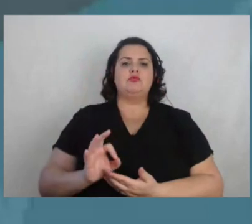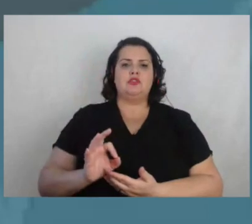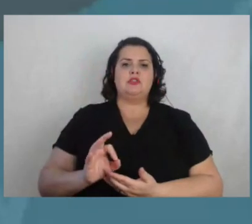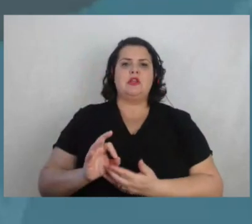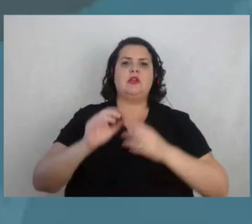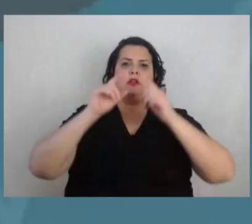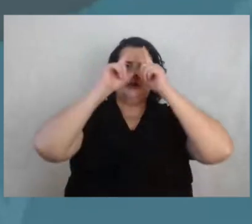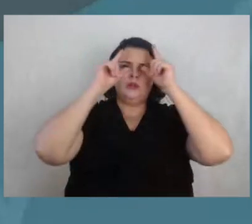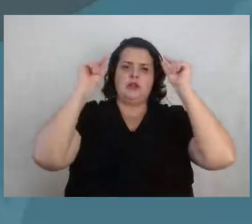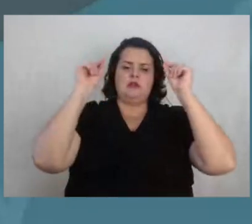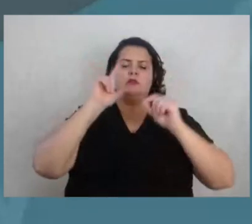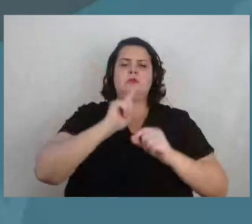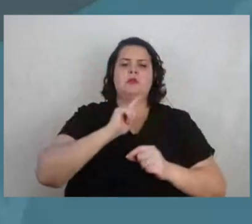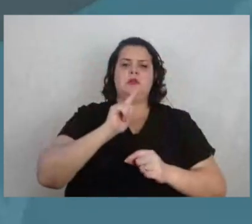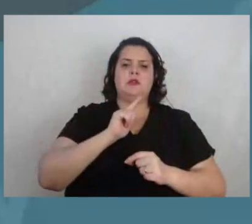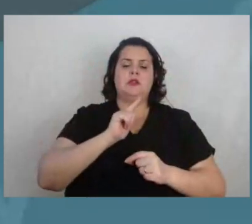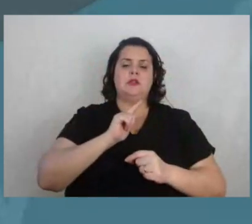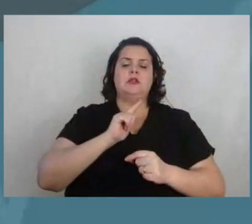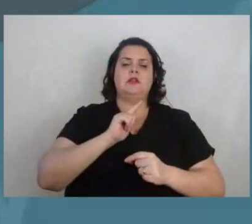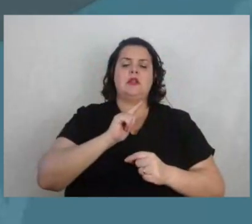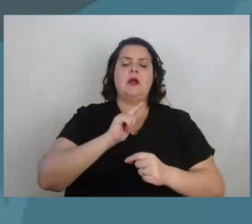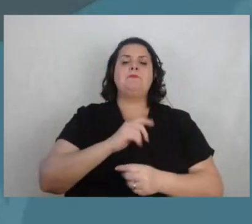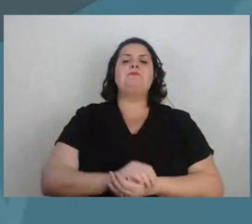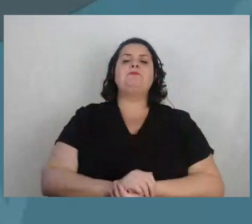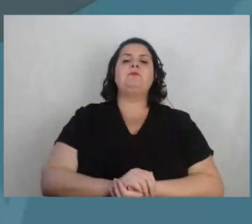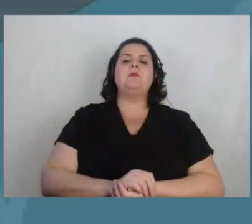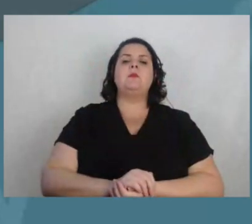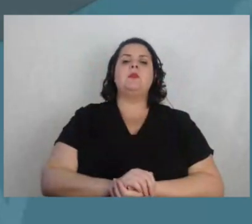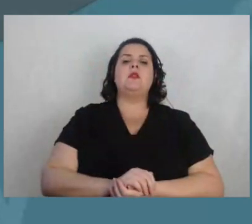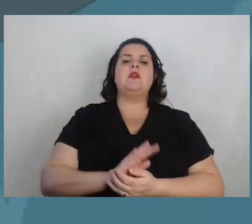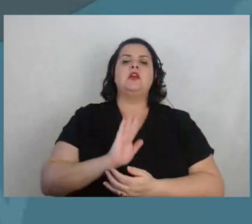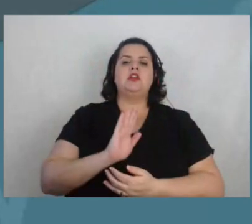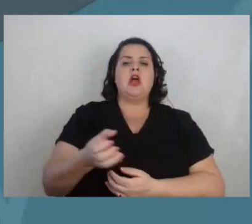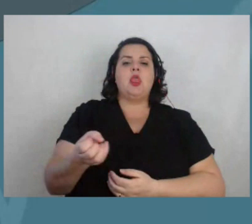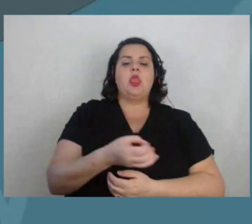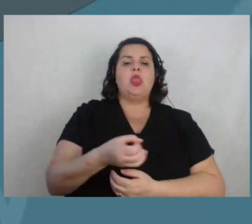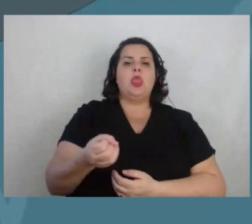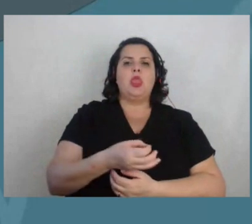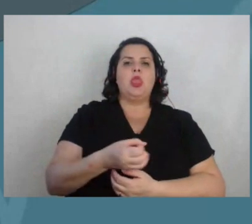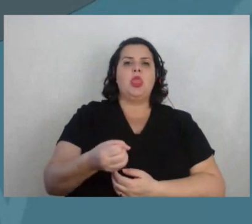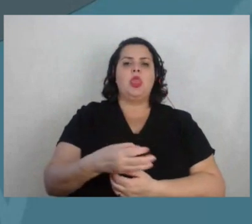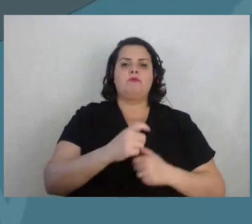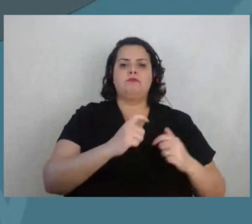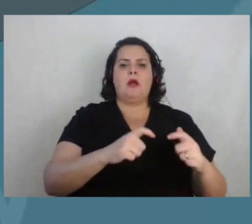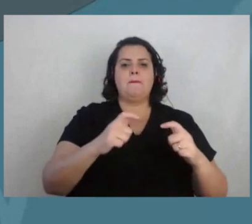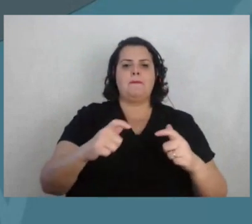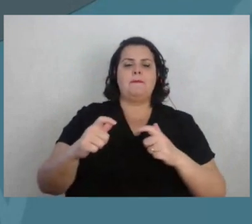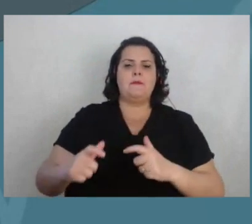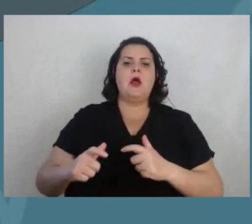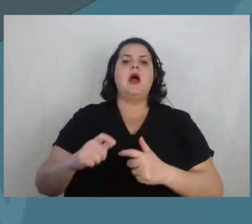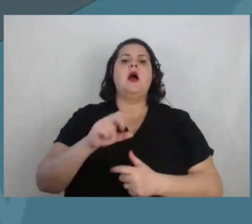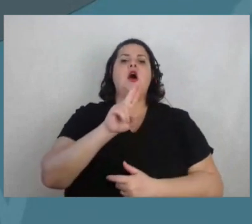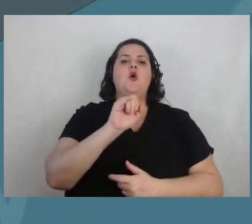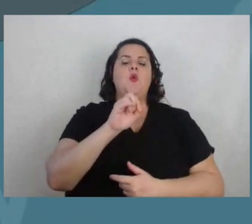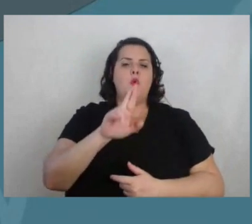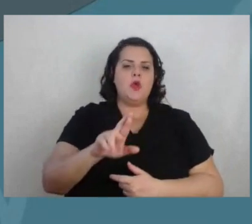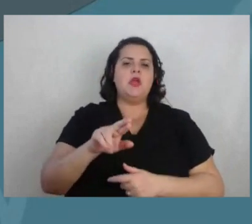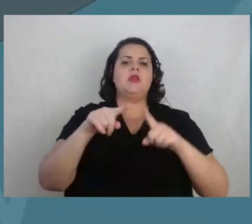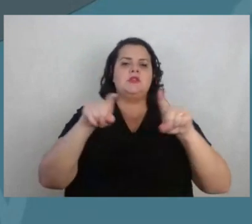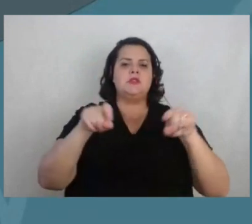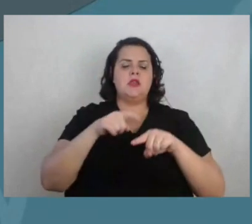Criamos novas unidades, como a UIR, que eu já me referi, sala vermelha, sala